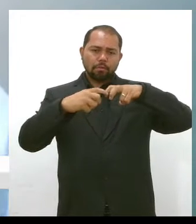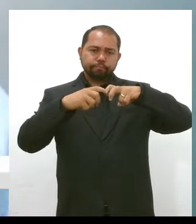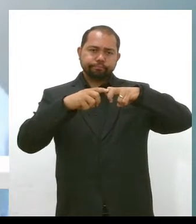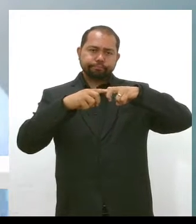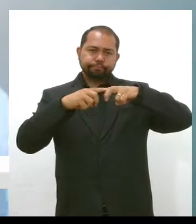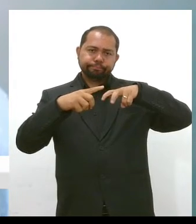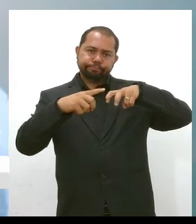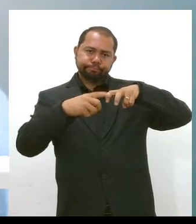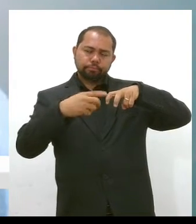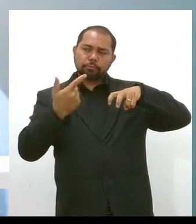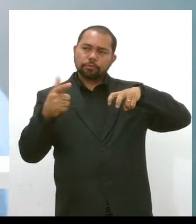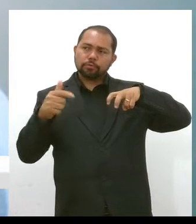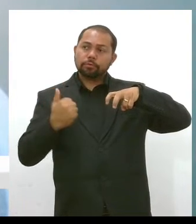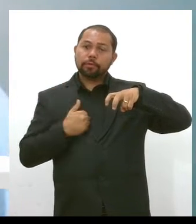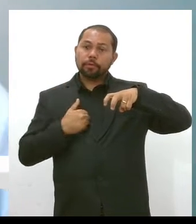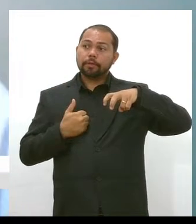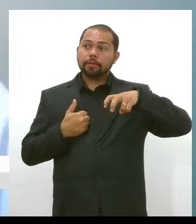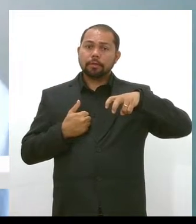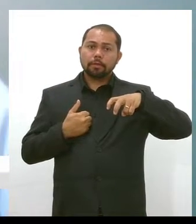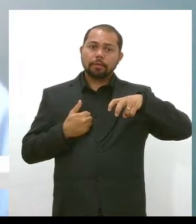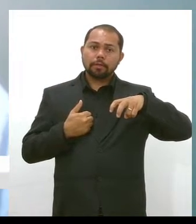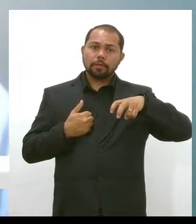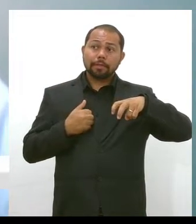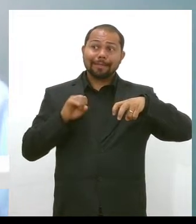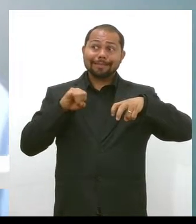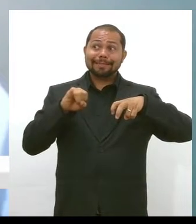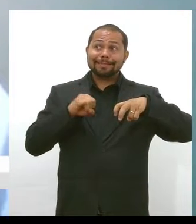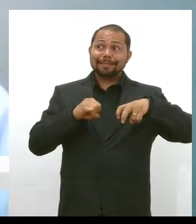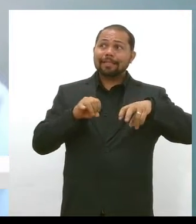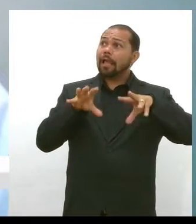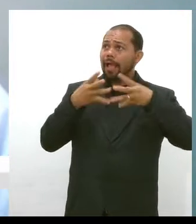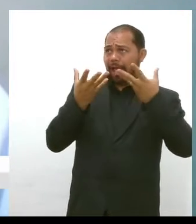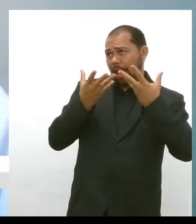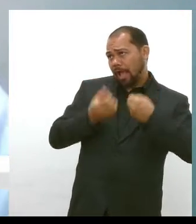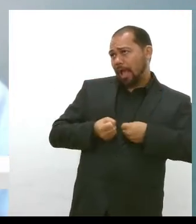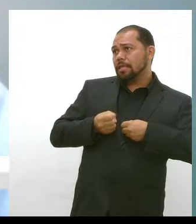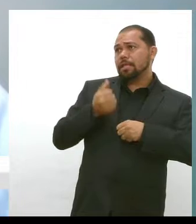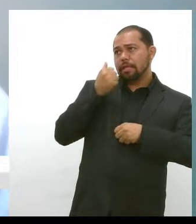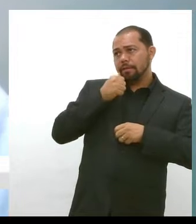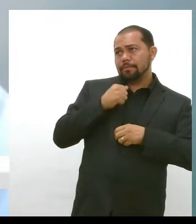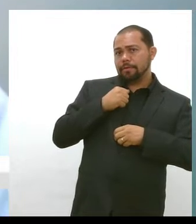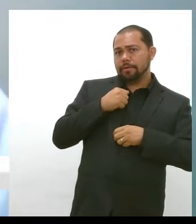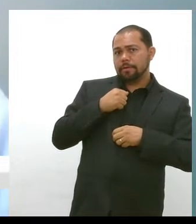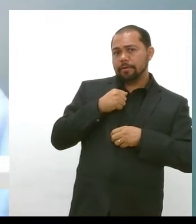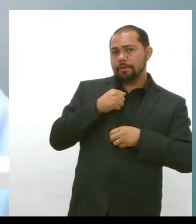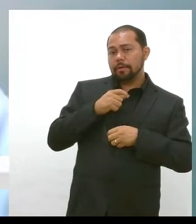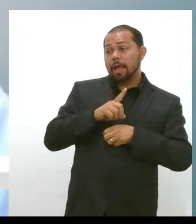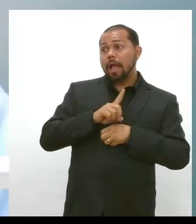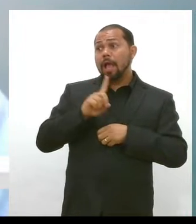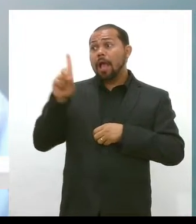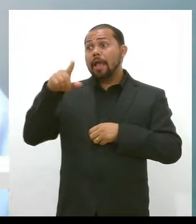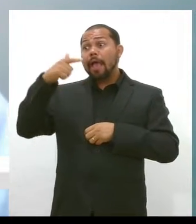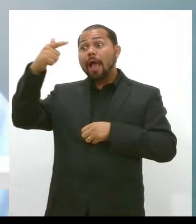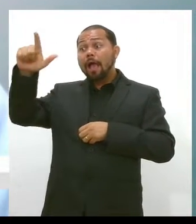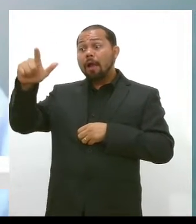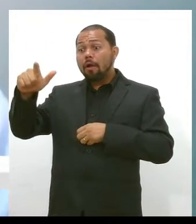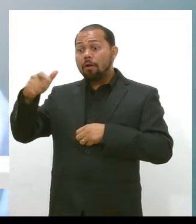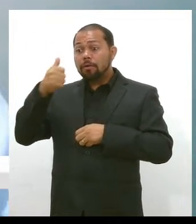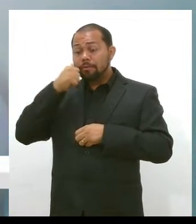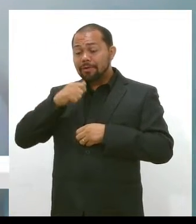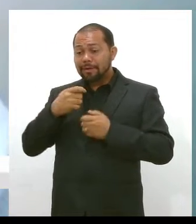gente absorve essa mulher, aquela mulher que realmente precisa dessa atenção, que ela